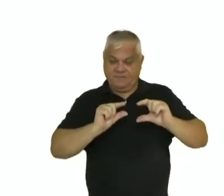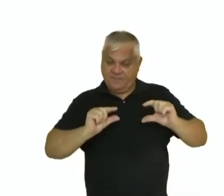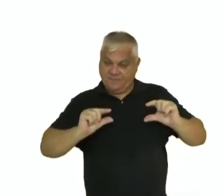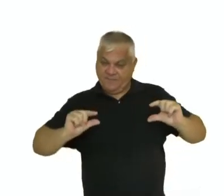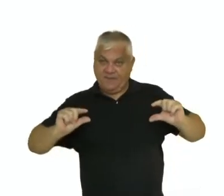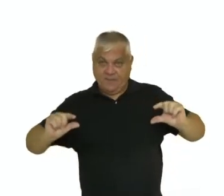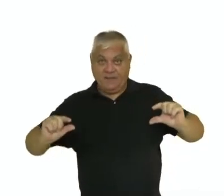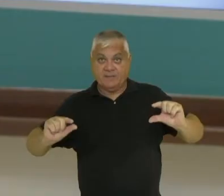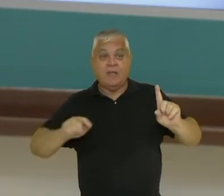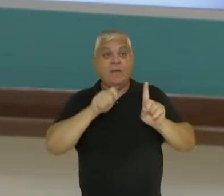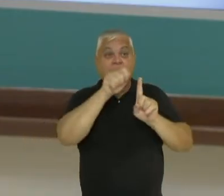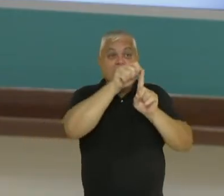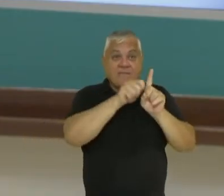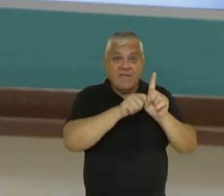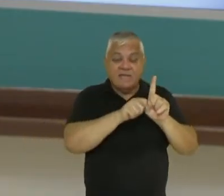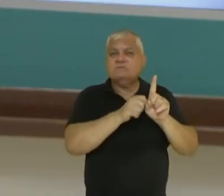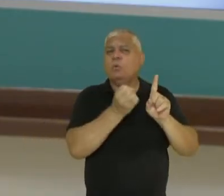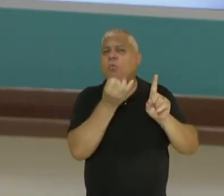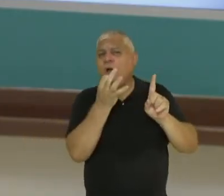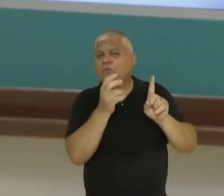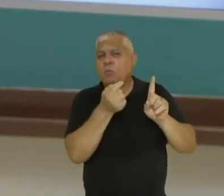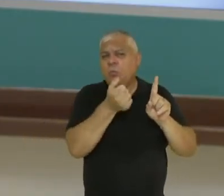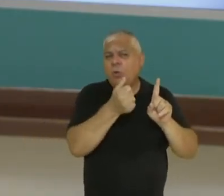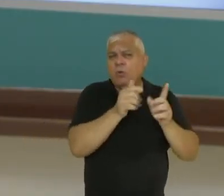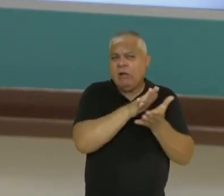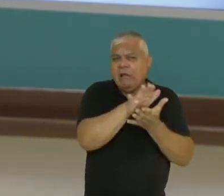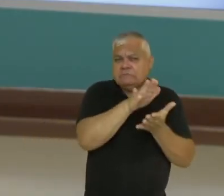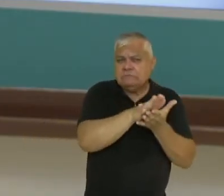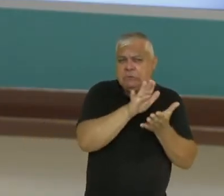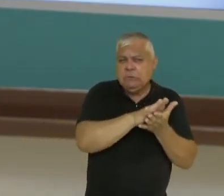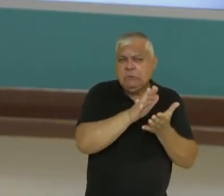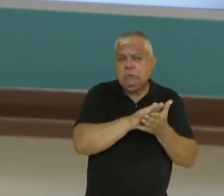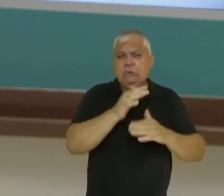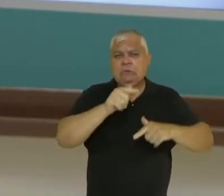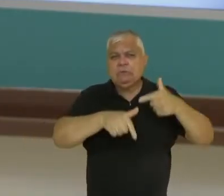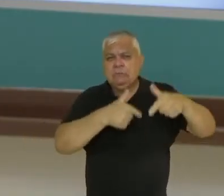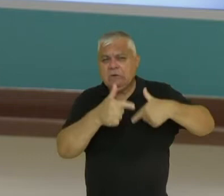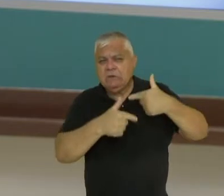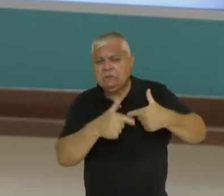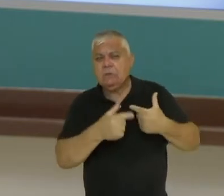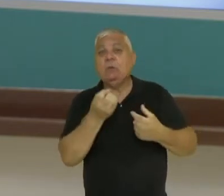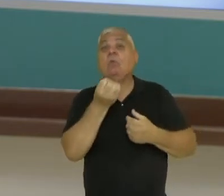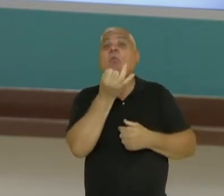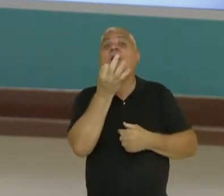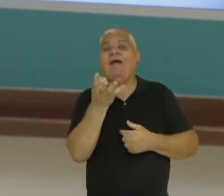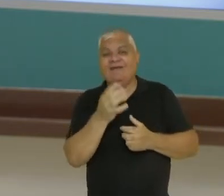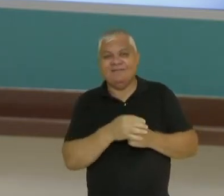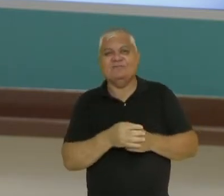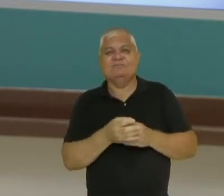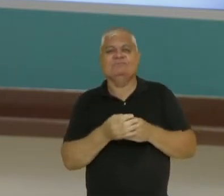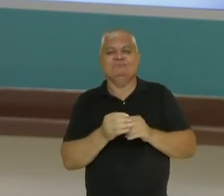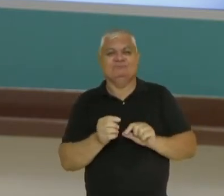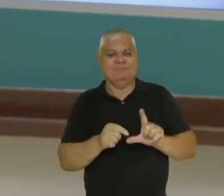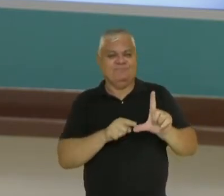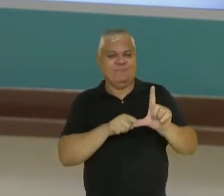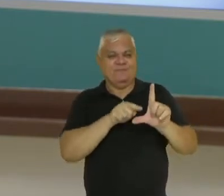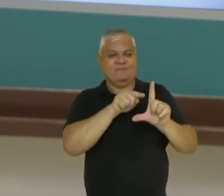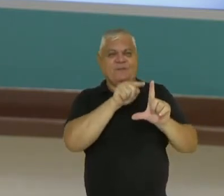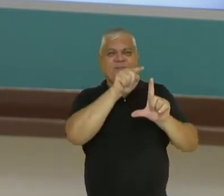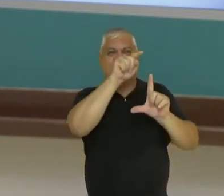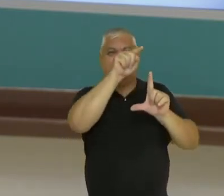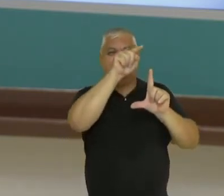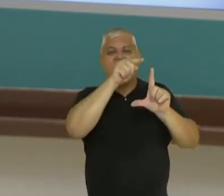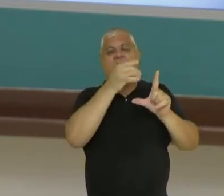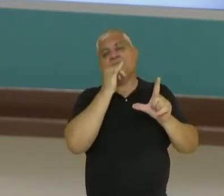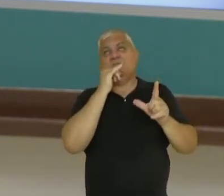um dos meses como que foi o gasto geral, o gasto com mão de obra e o gasto com materiais. Poderia ser o gráfico que está mostrando a